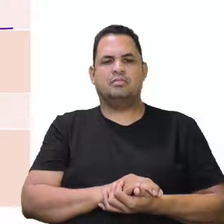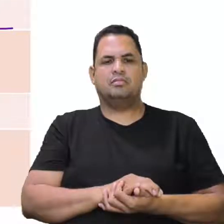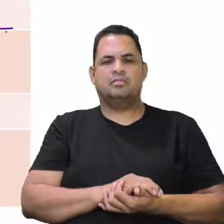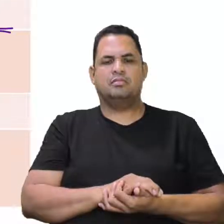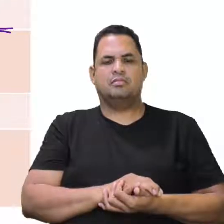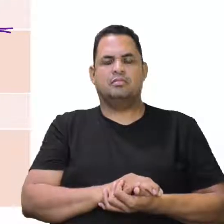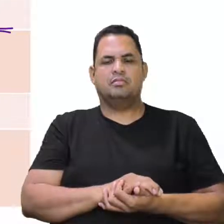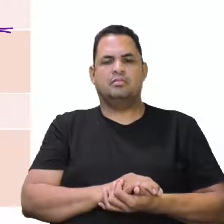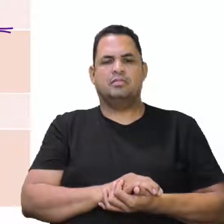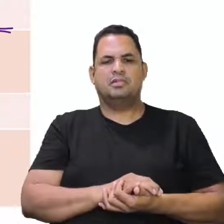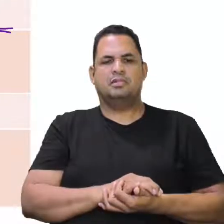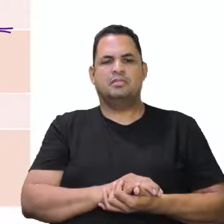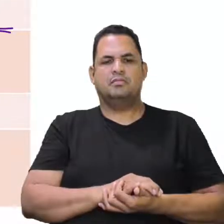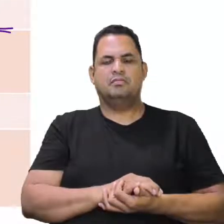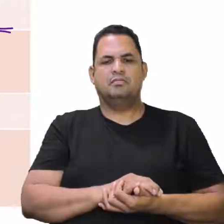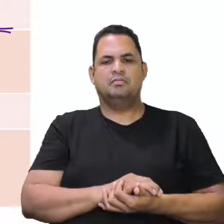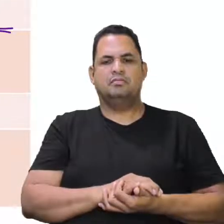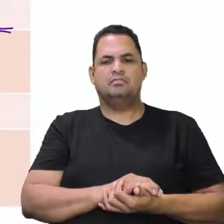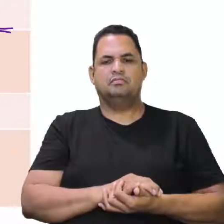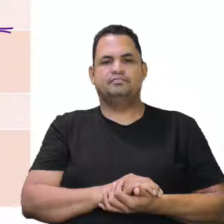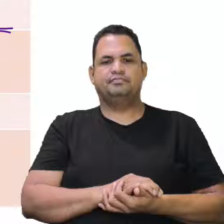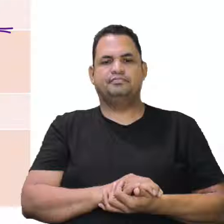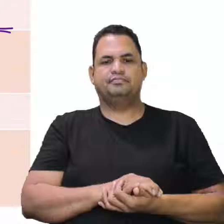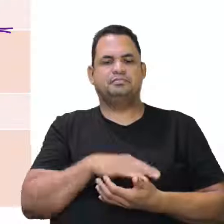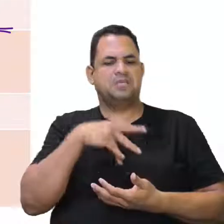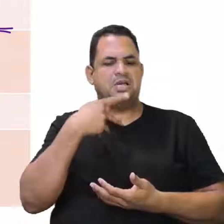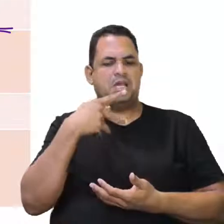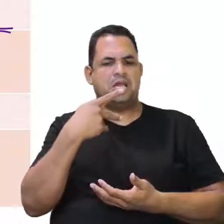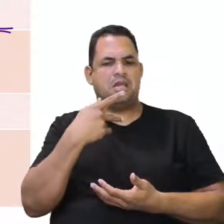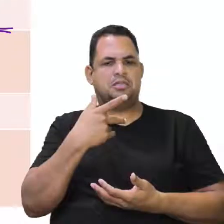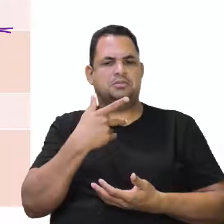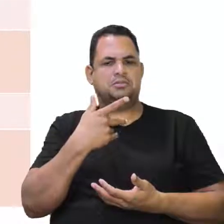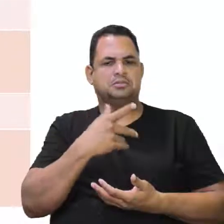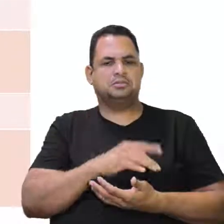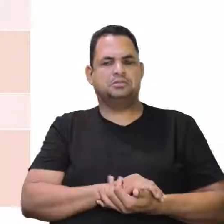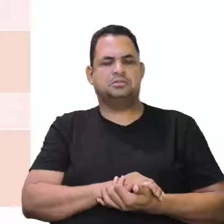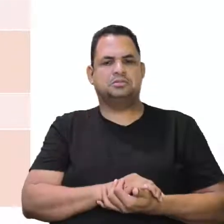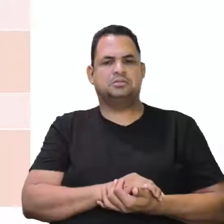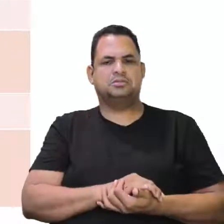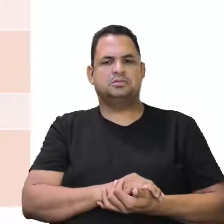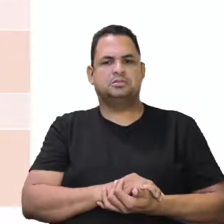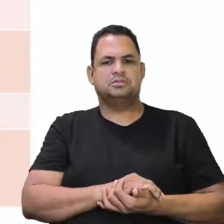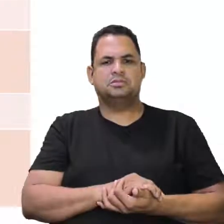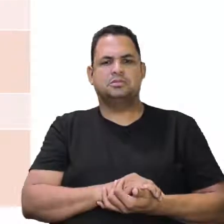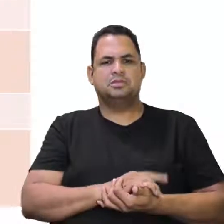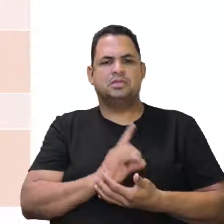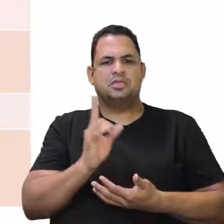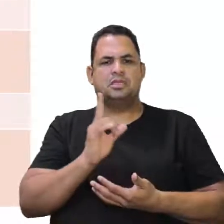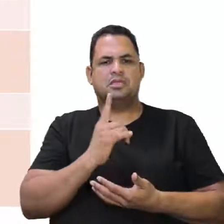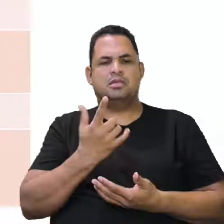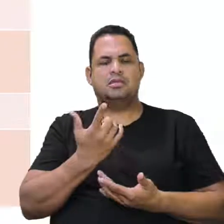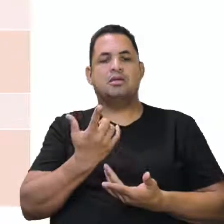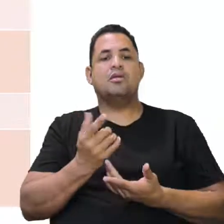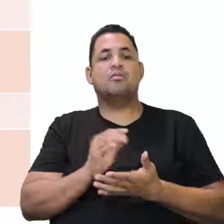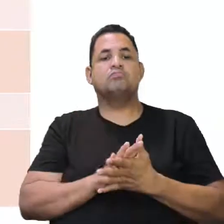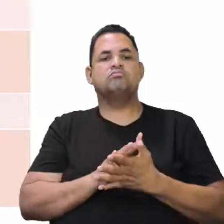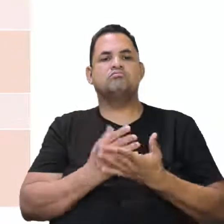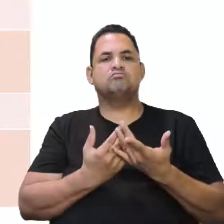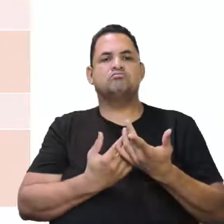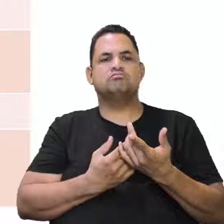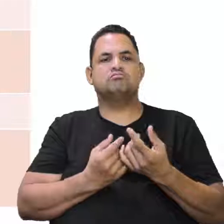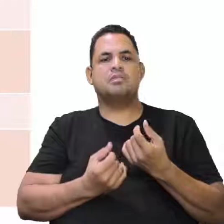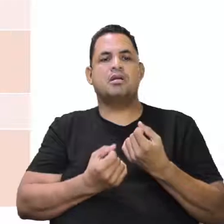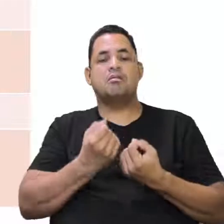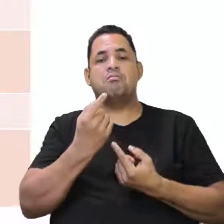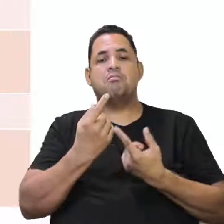there anything on the table? Opa, eu falei que sentido de alguém, eu tô ficando doida. Não é sentido de alguém, é sentido de quê?